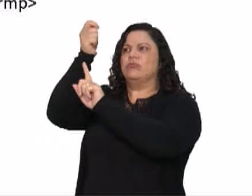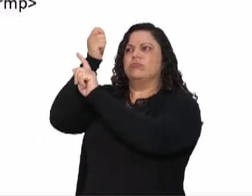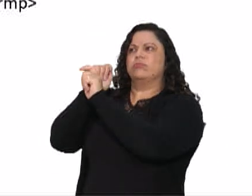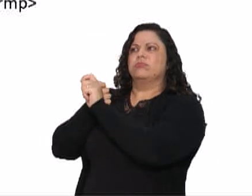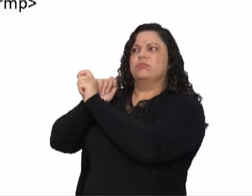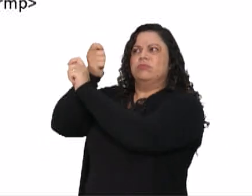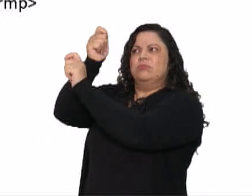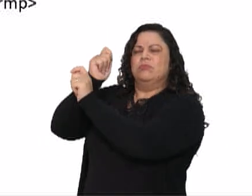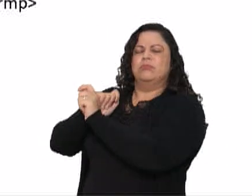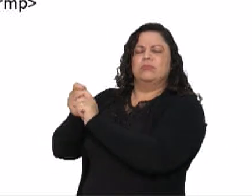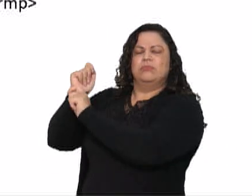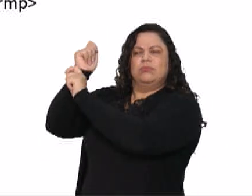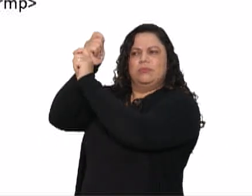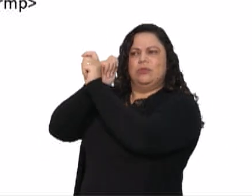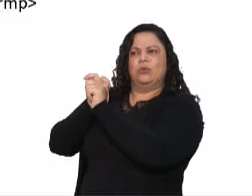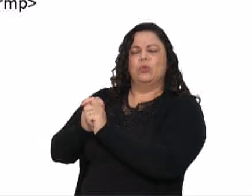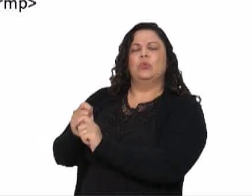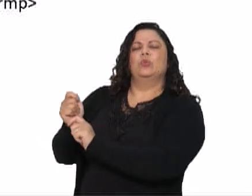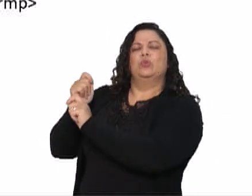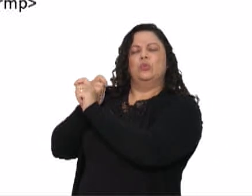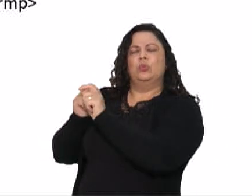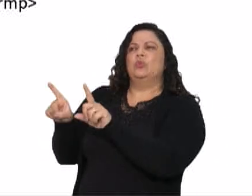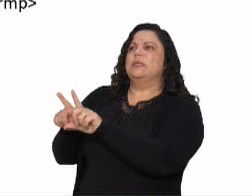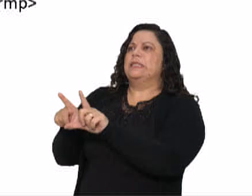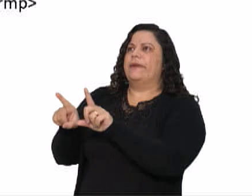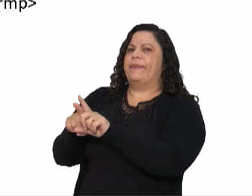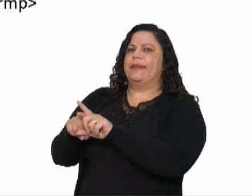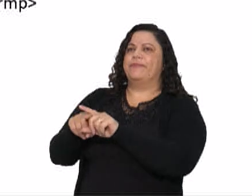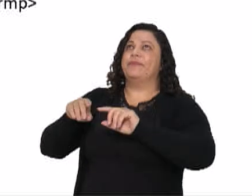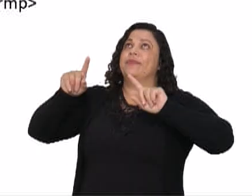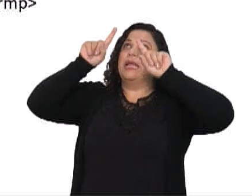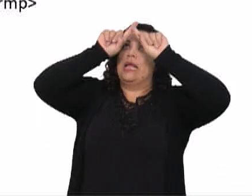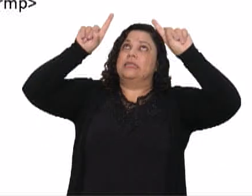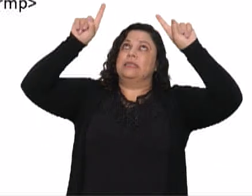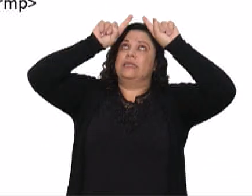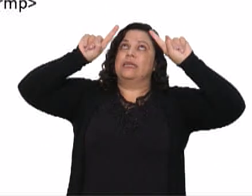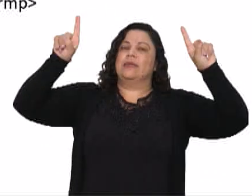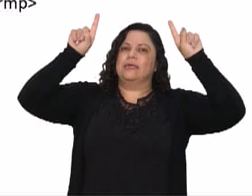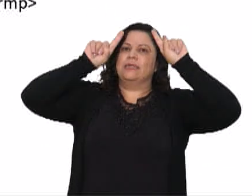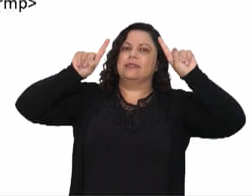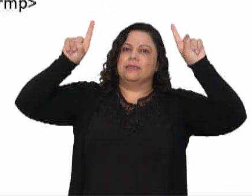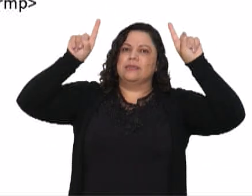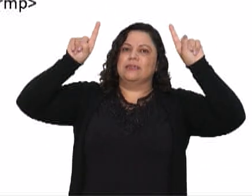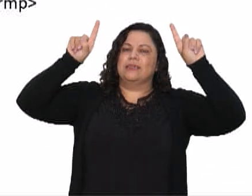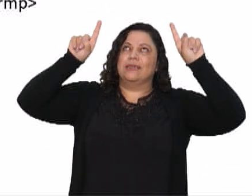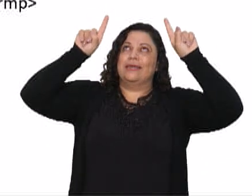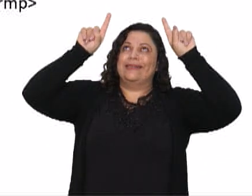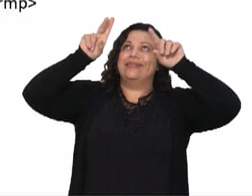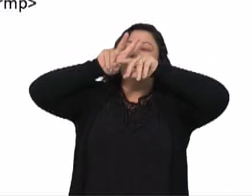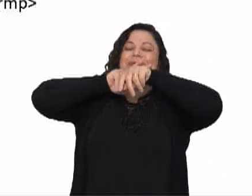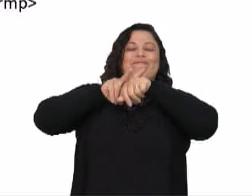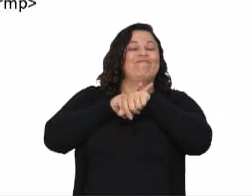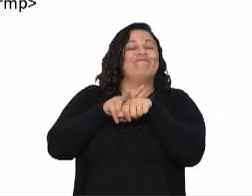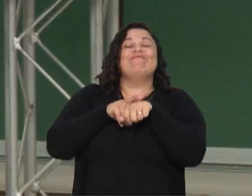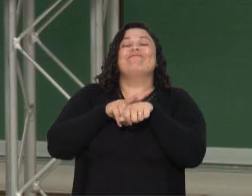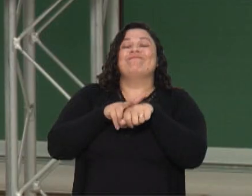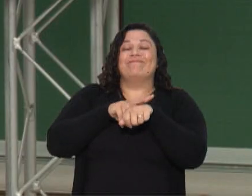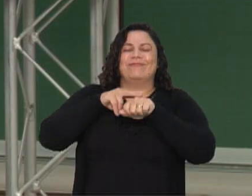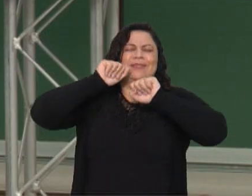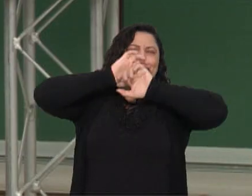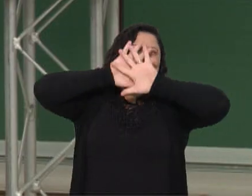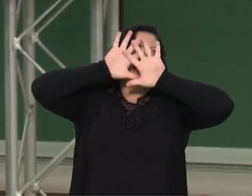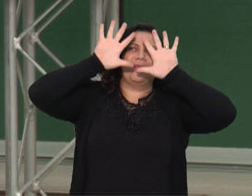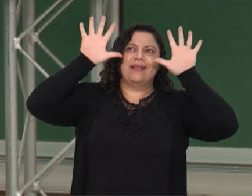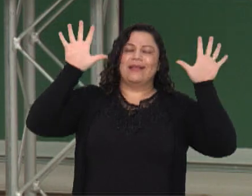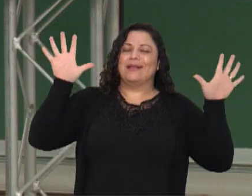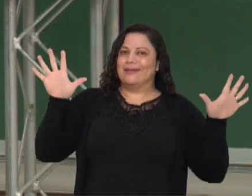geométricos, né? Olhamos o teto ali, vemos os vidros, a vidraçaria do teto para clarear o ambiente também, bem clean em suas